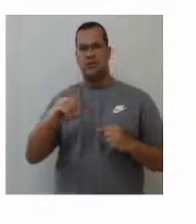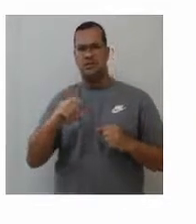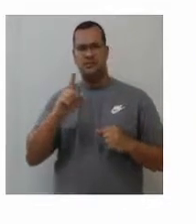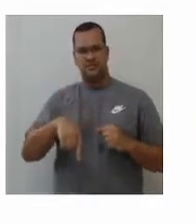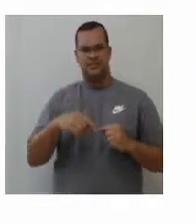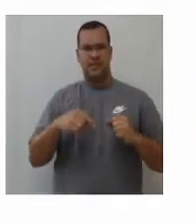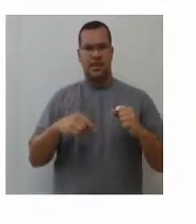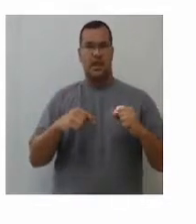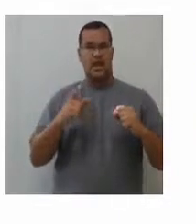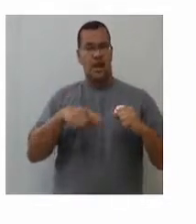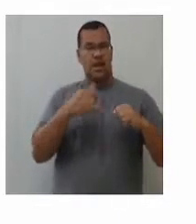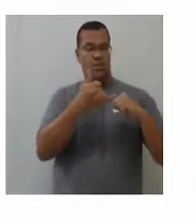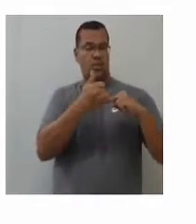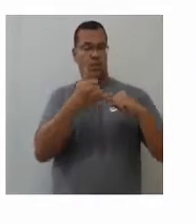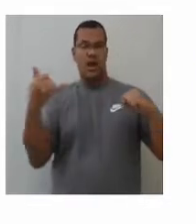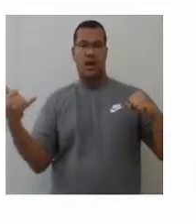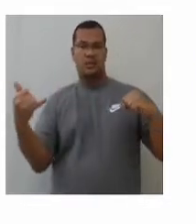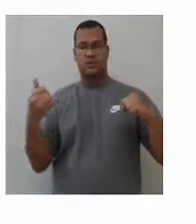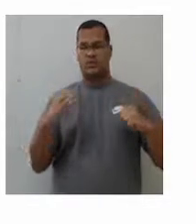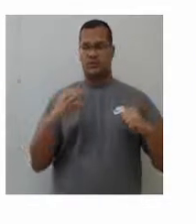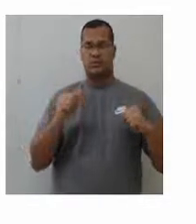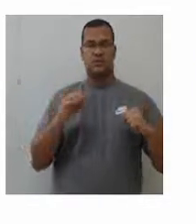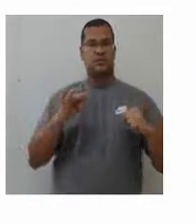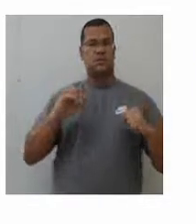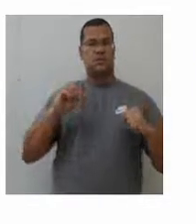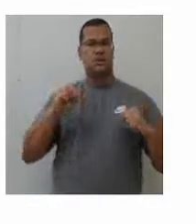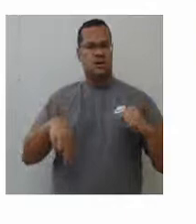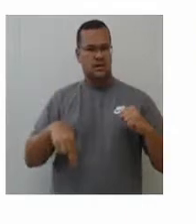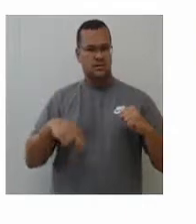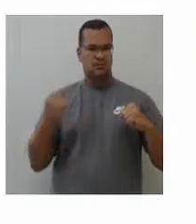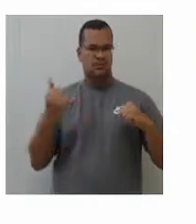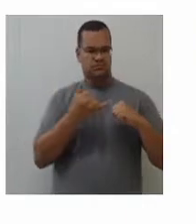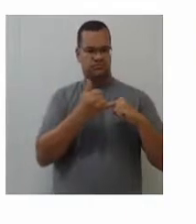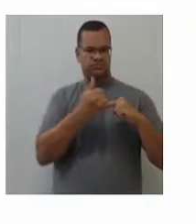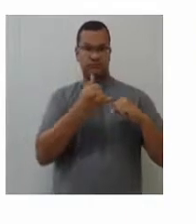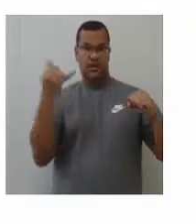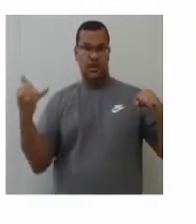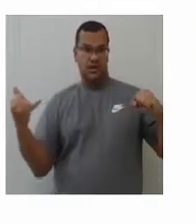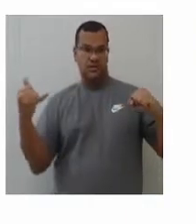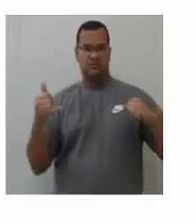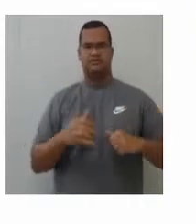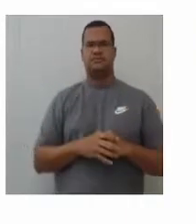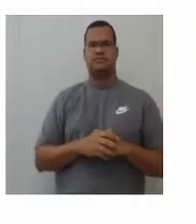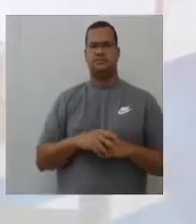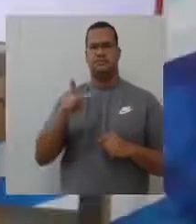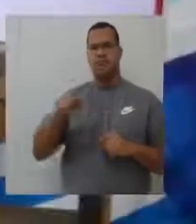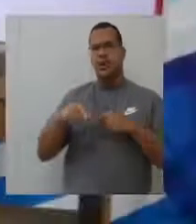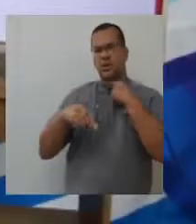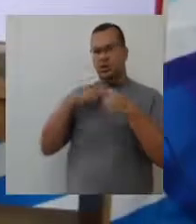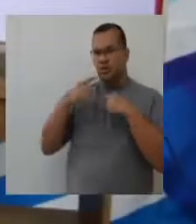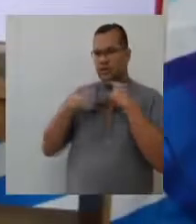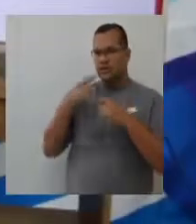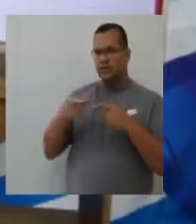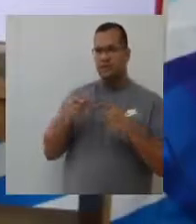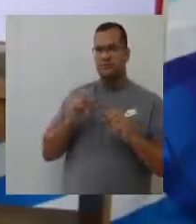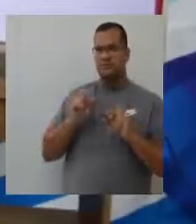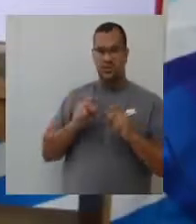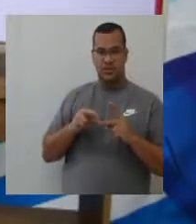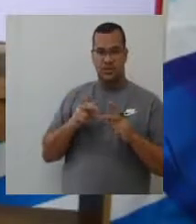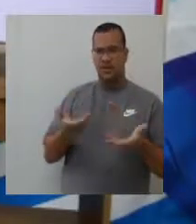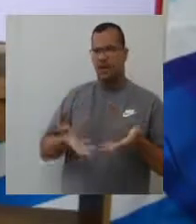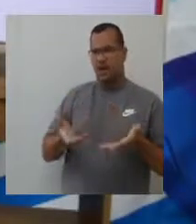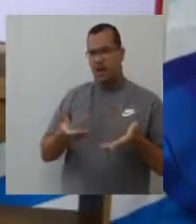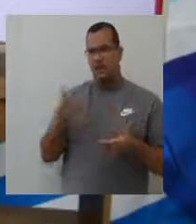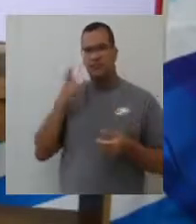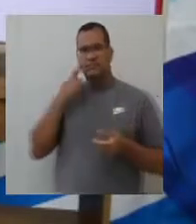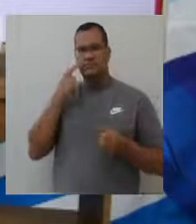cátion, que é o hidrogênio protonizado, e o cianeto. Ok, pessoal? Alguma dúvida aí? Tudo tranquilo? Vamos agora